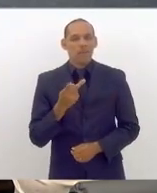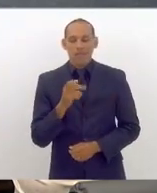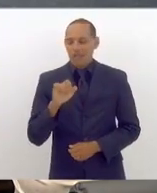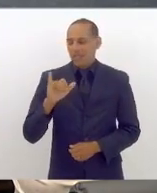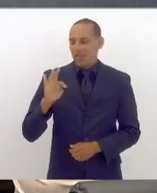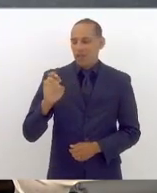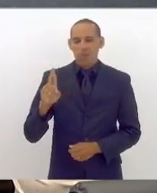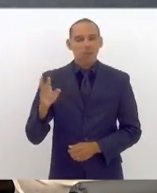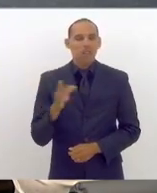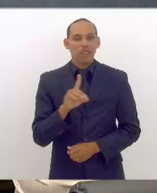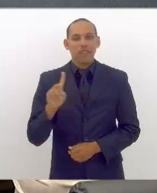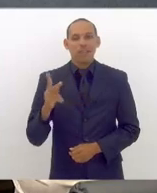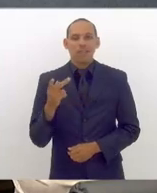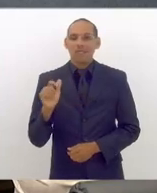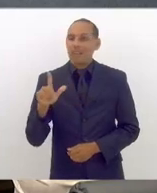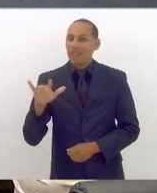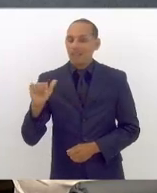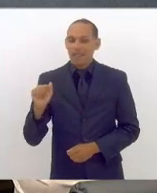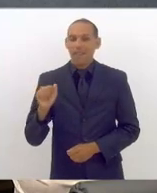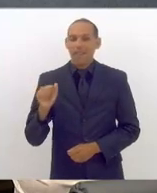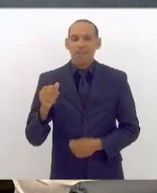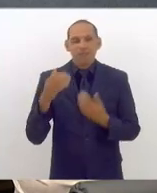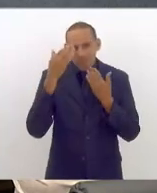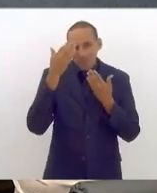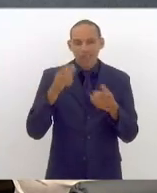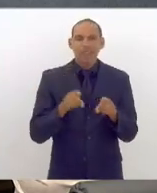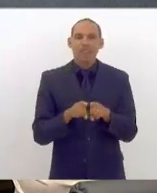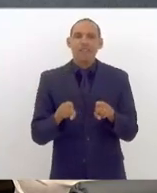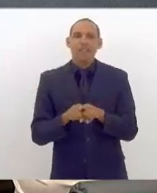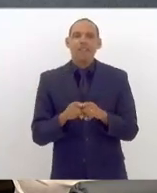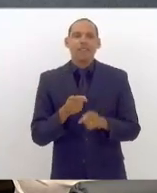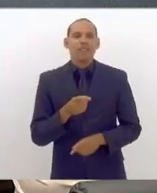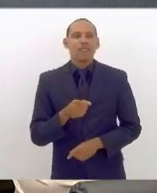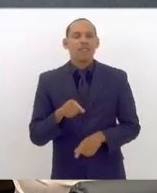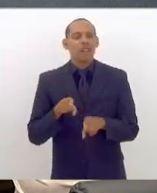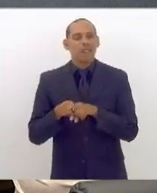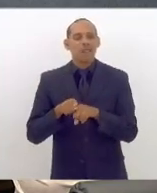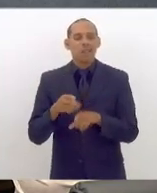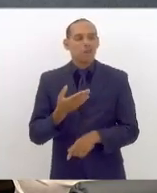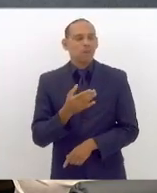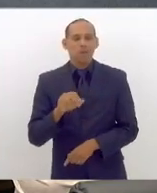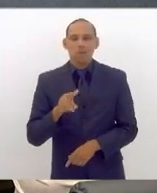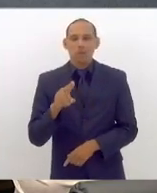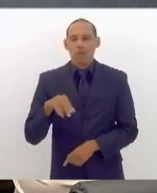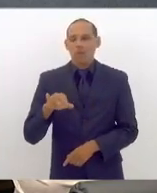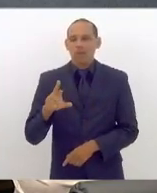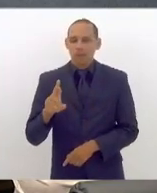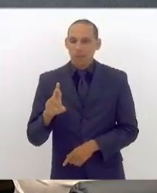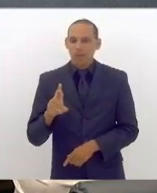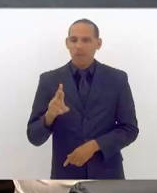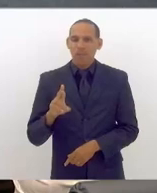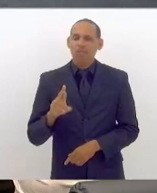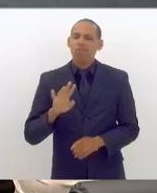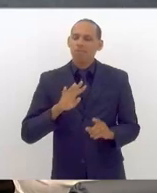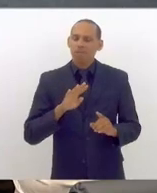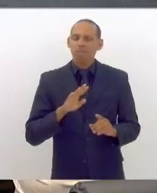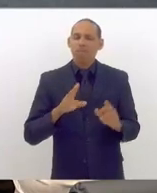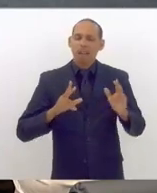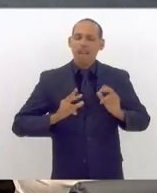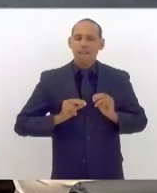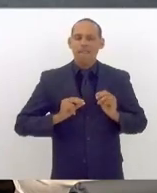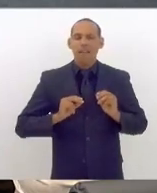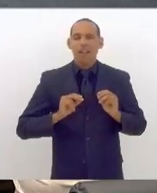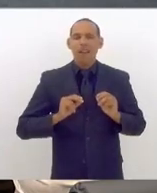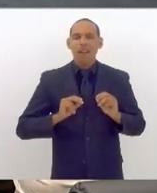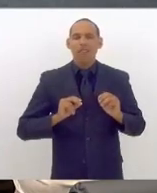agradecer também o iniciativa do meu irmão Júnior Magic merecida essa essa